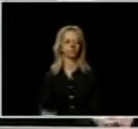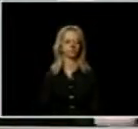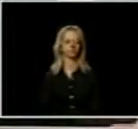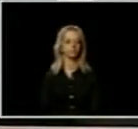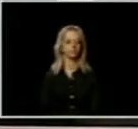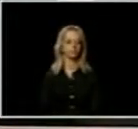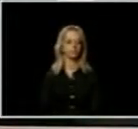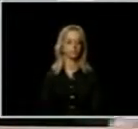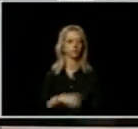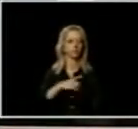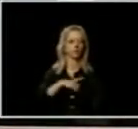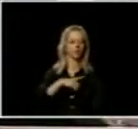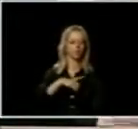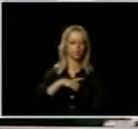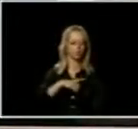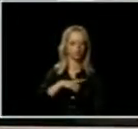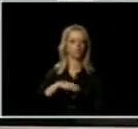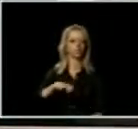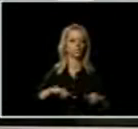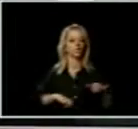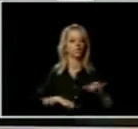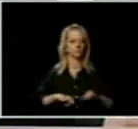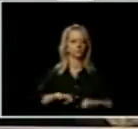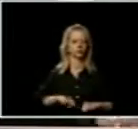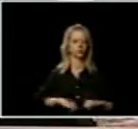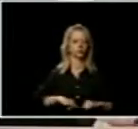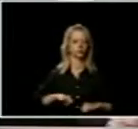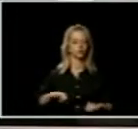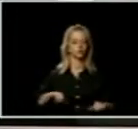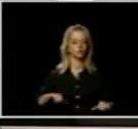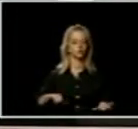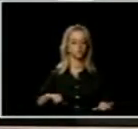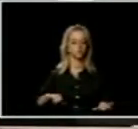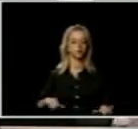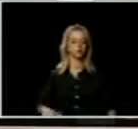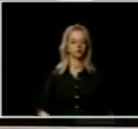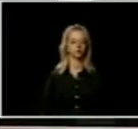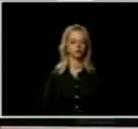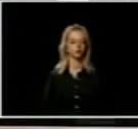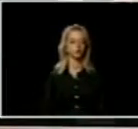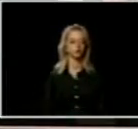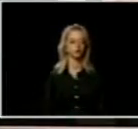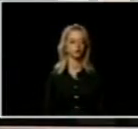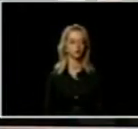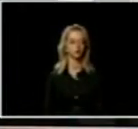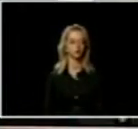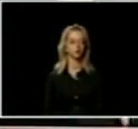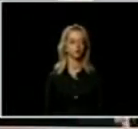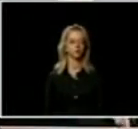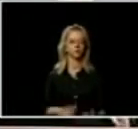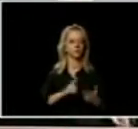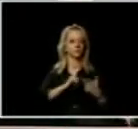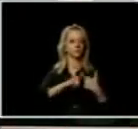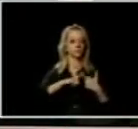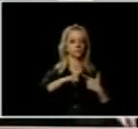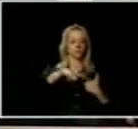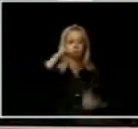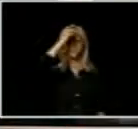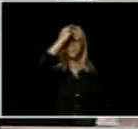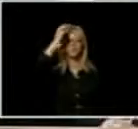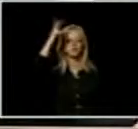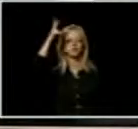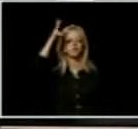sofrendo um momento em que o prefeito, ele não prioriza a